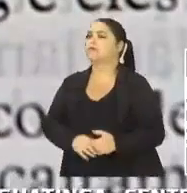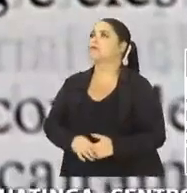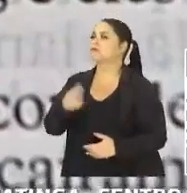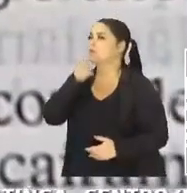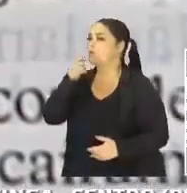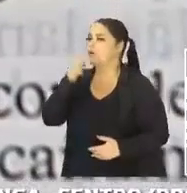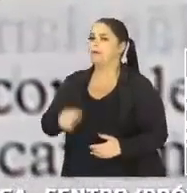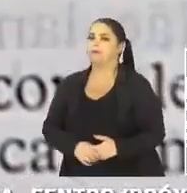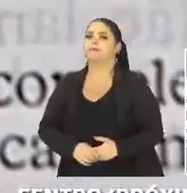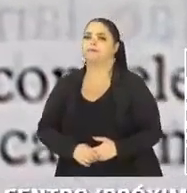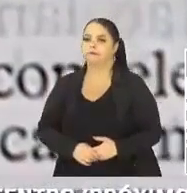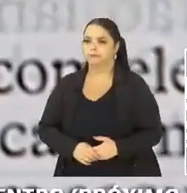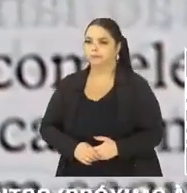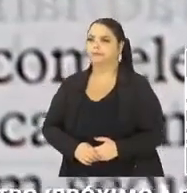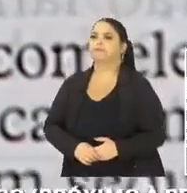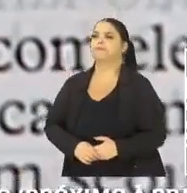homem.